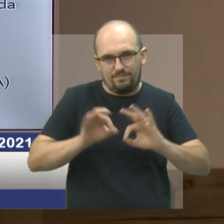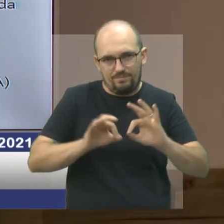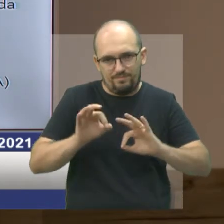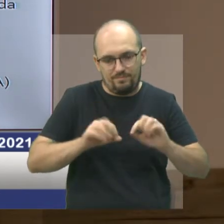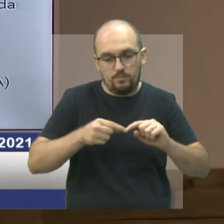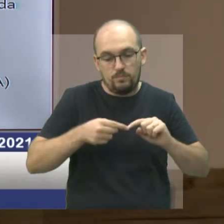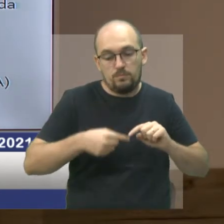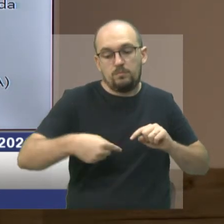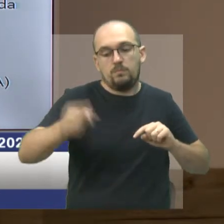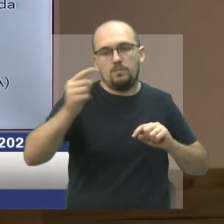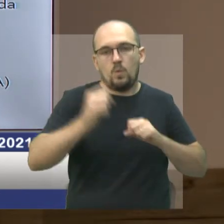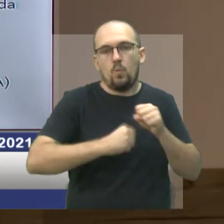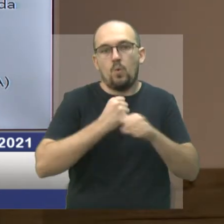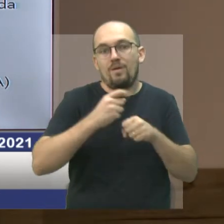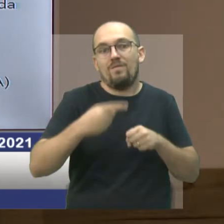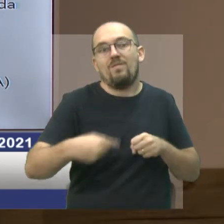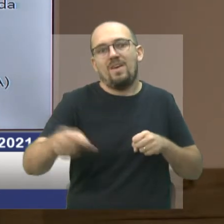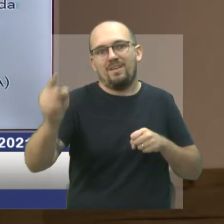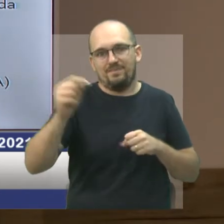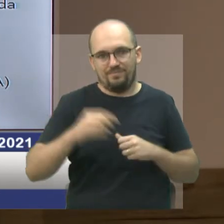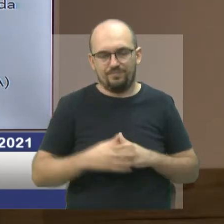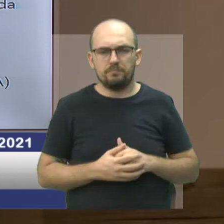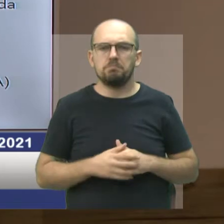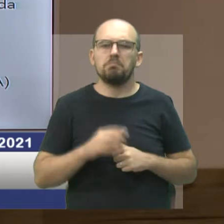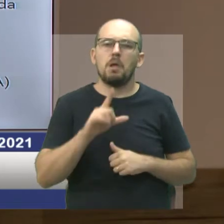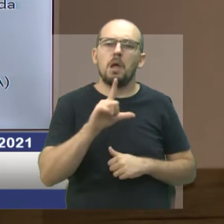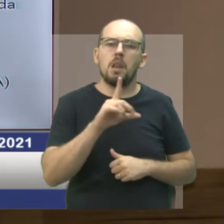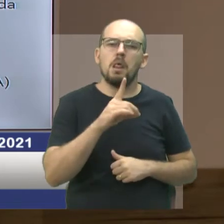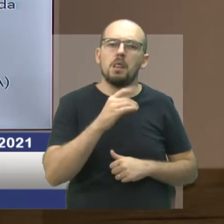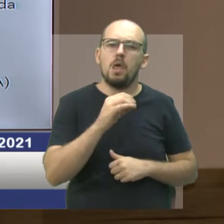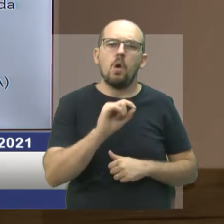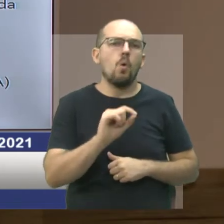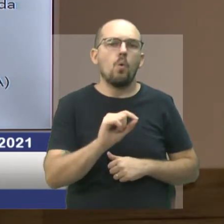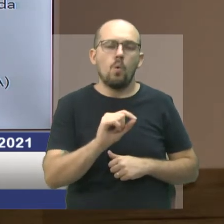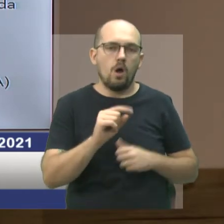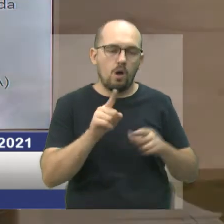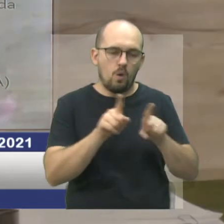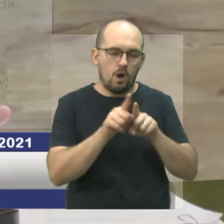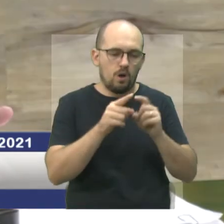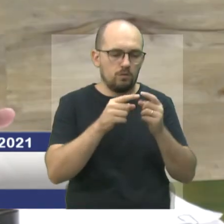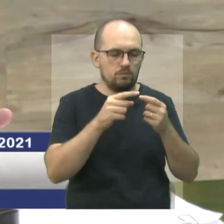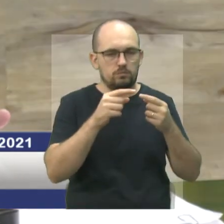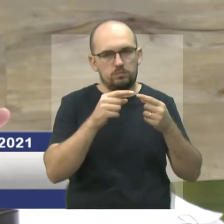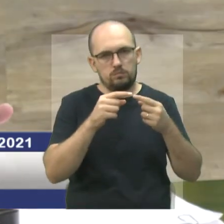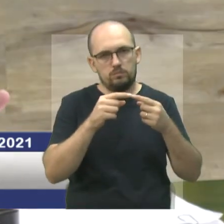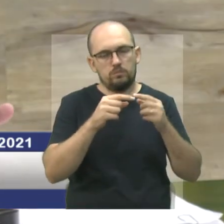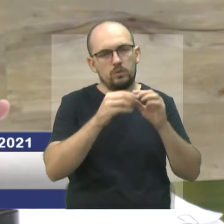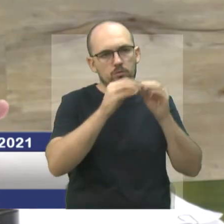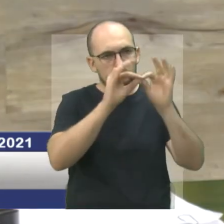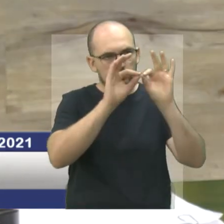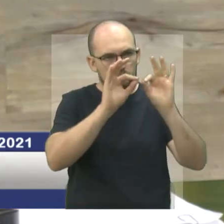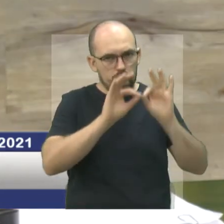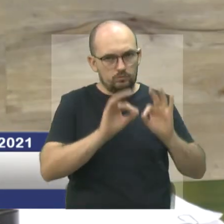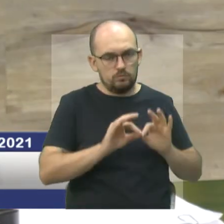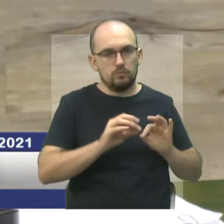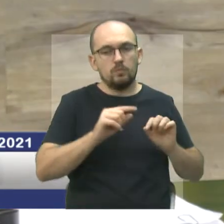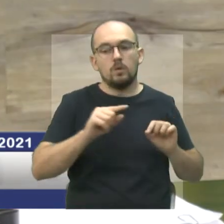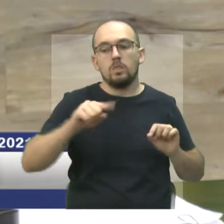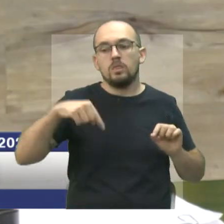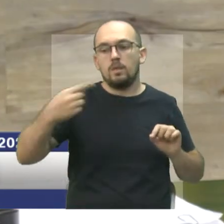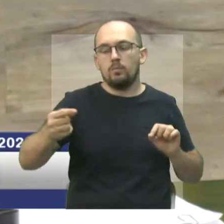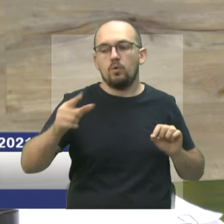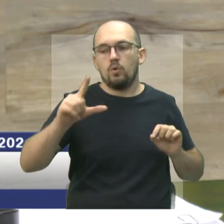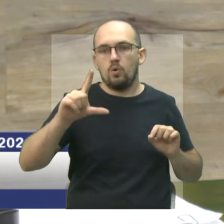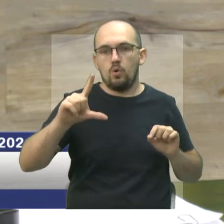ano. Nela, a gente estabelece as diretrizes para a confecção da Lei Orçamentária Anual. Então, o que a